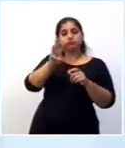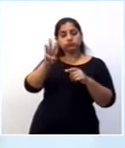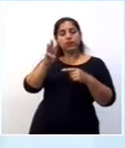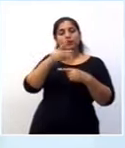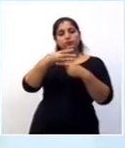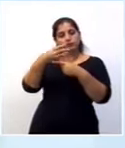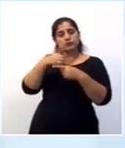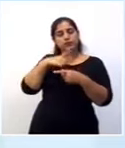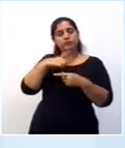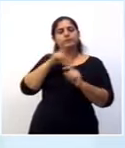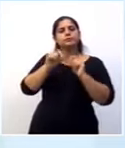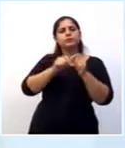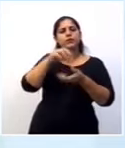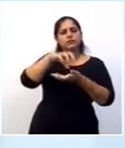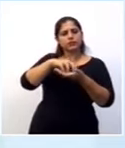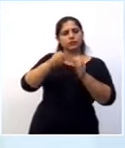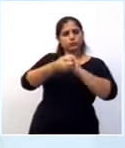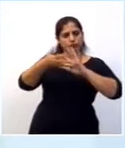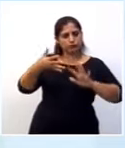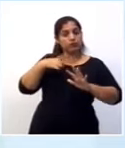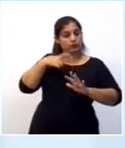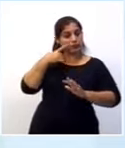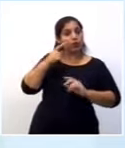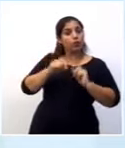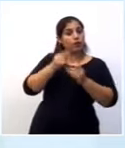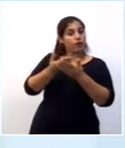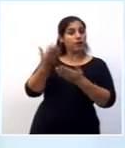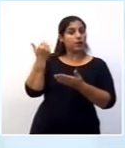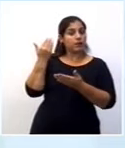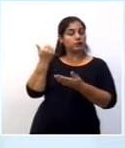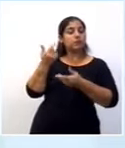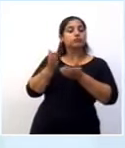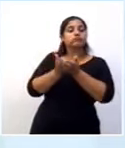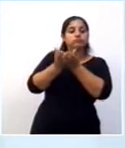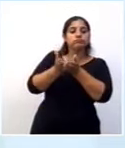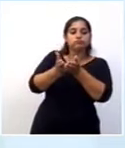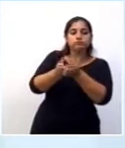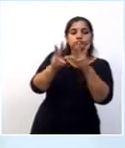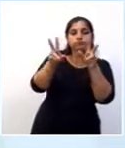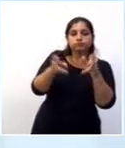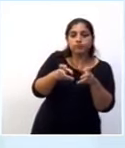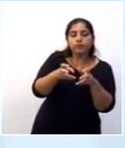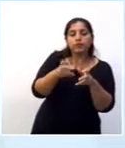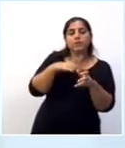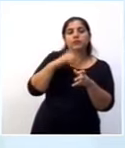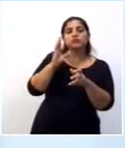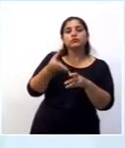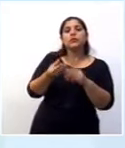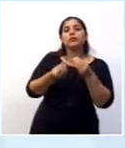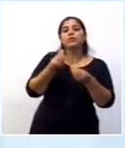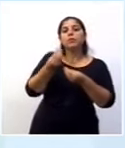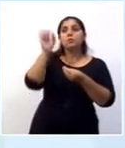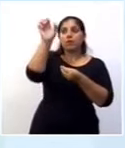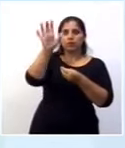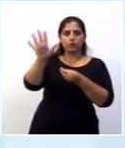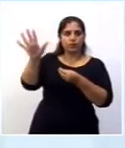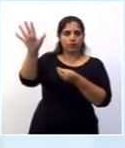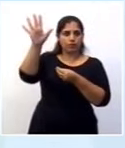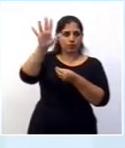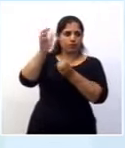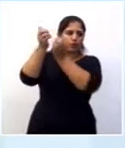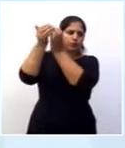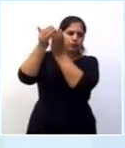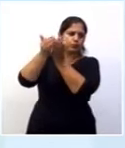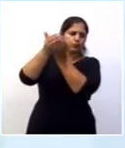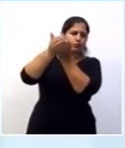essa aula. Então, o que nós vimos na aula passada? Nós vimos as grandes navegações, saindo aí da Europa, indo